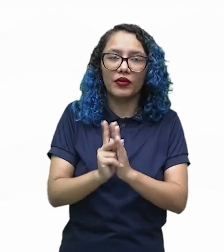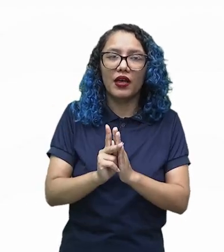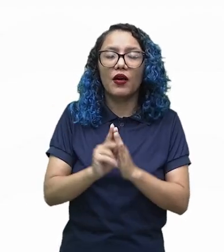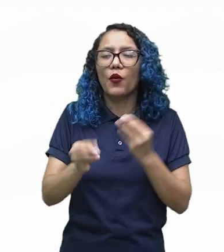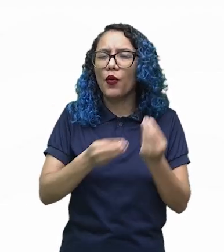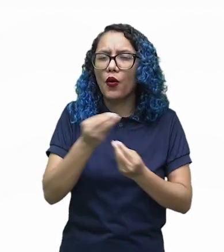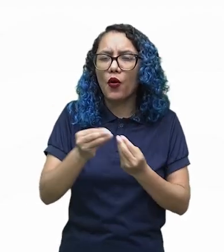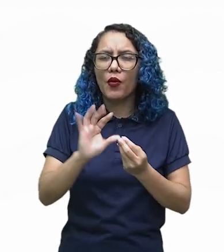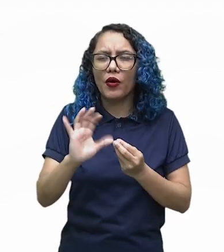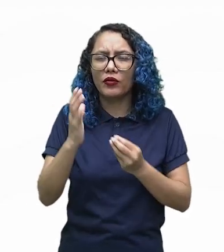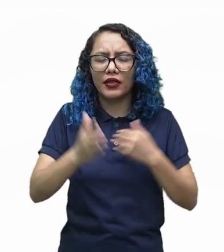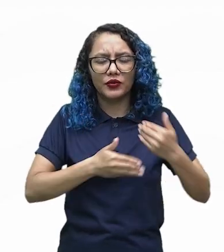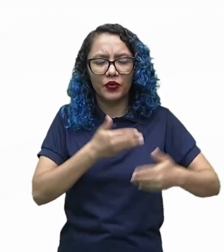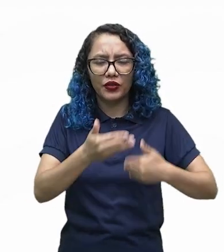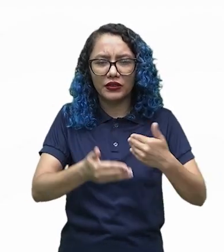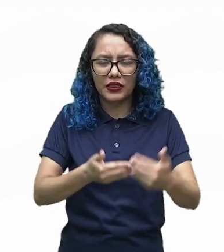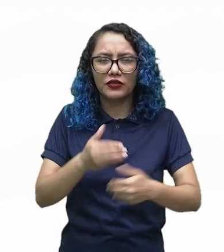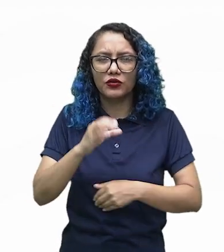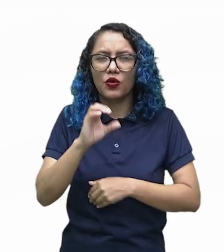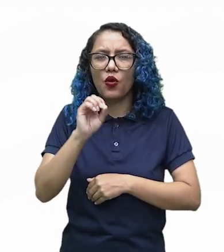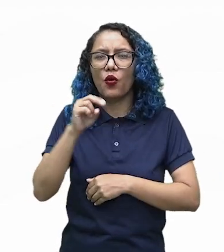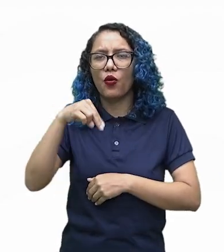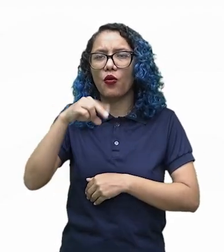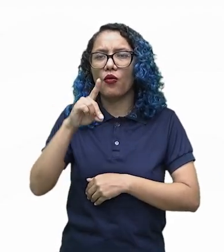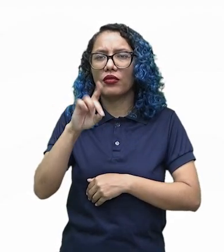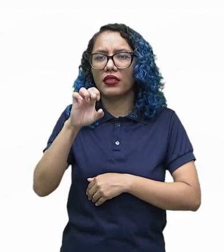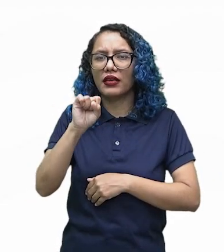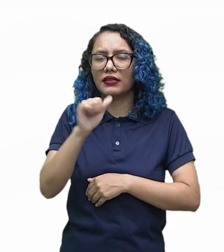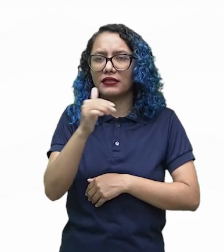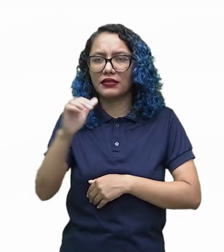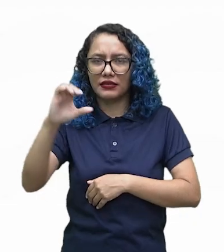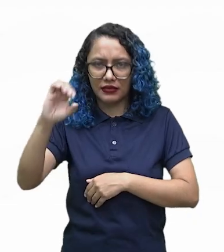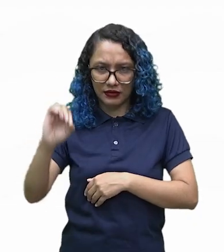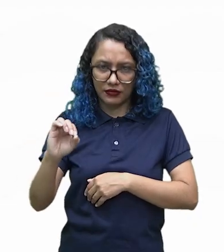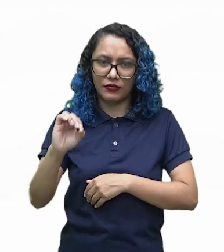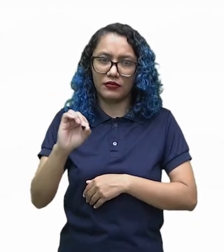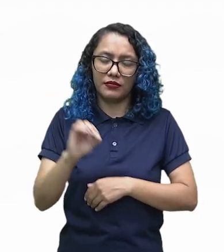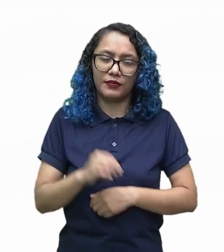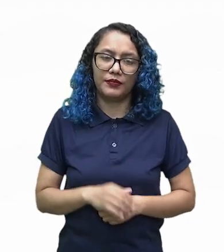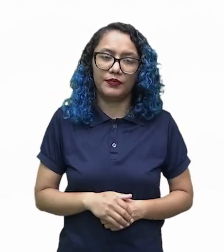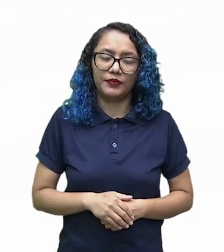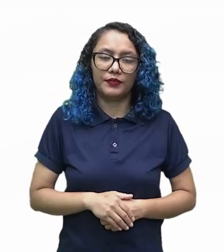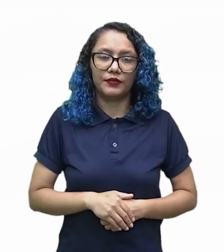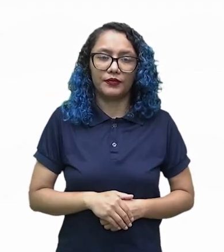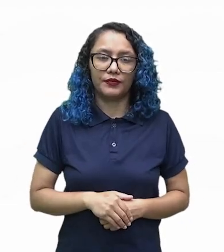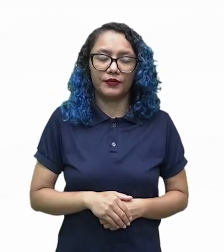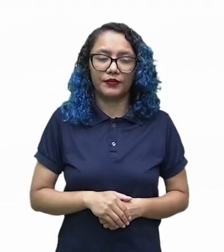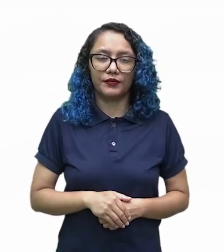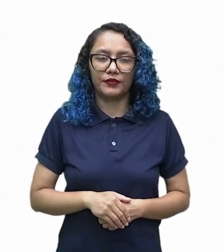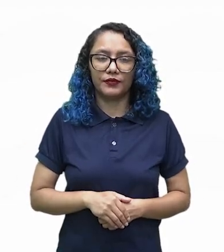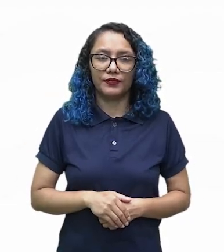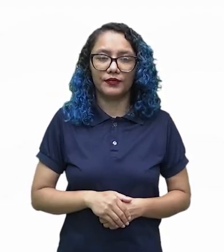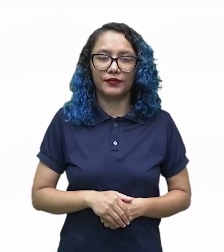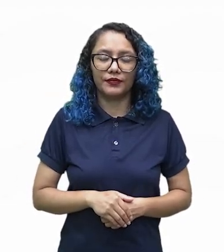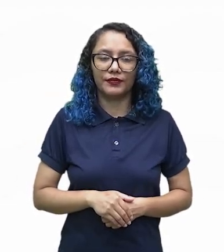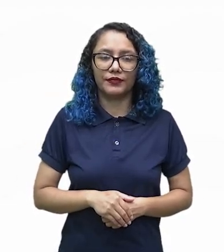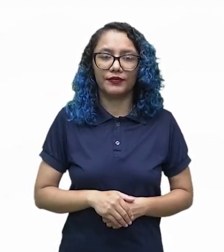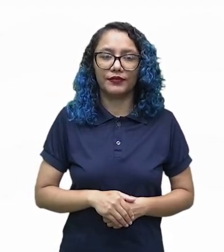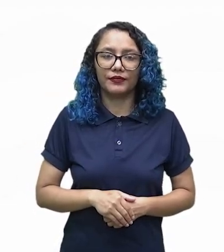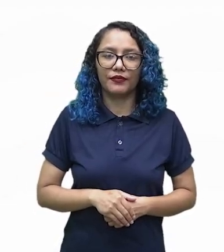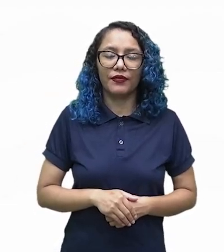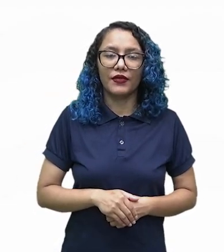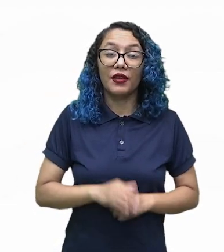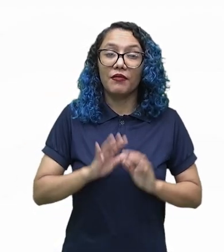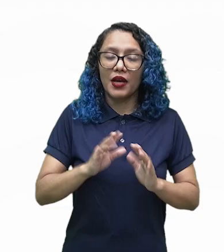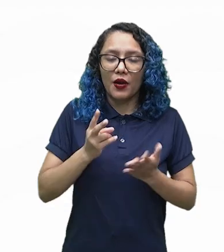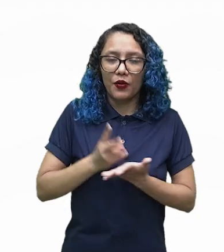de condensação, tá? A precipitação se dá a partir da condensação dessa água, tá bom? Bom,